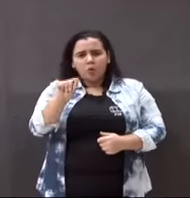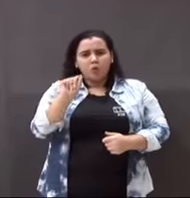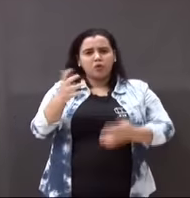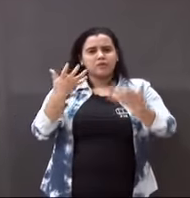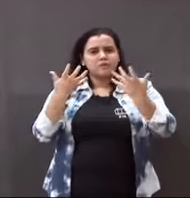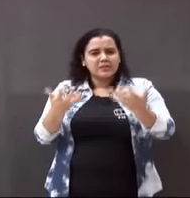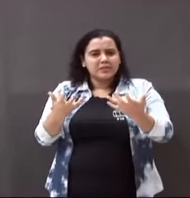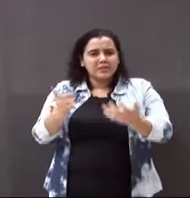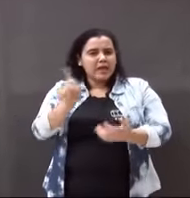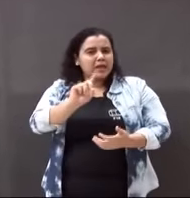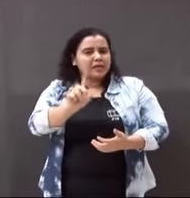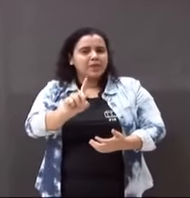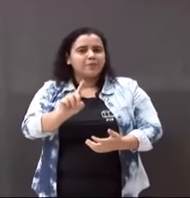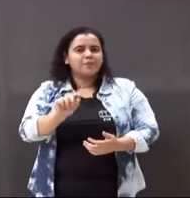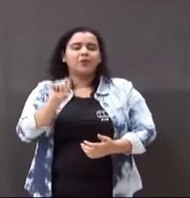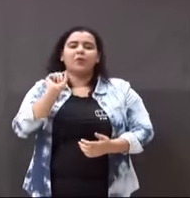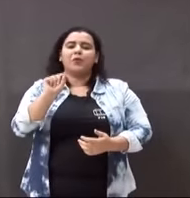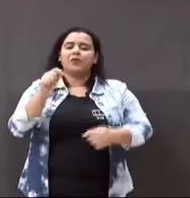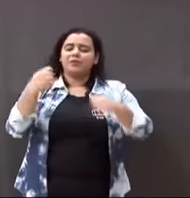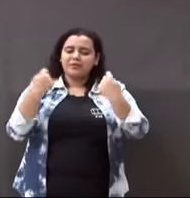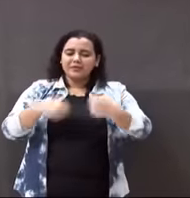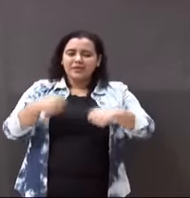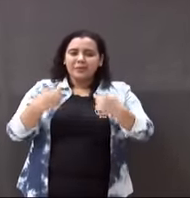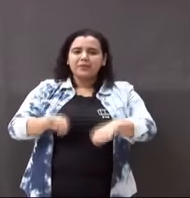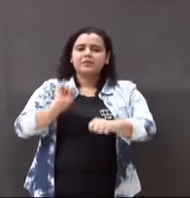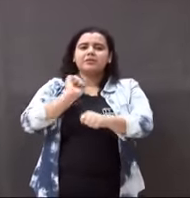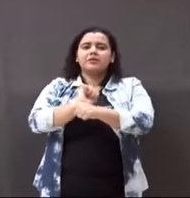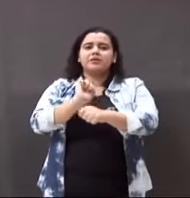você precisa já está pronto. Vem.